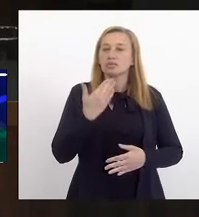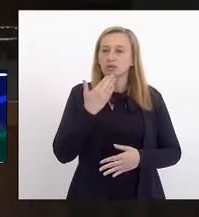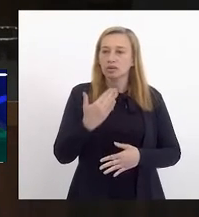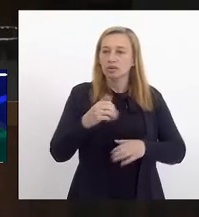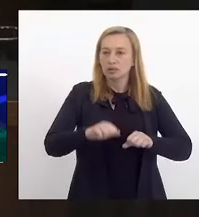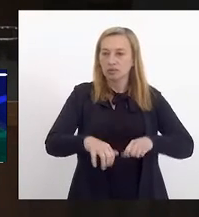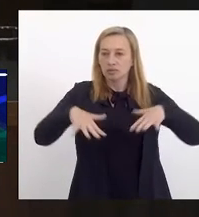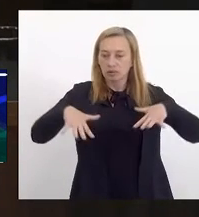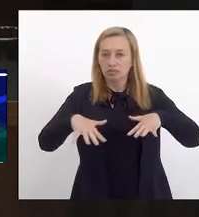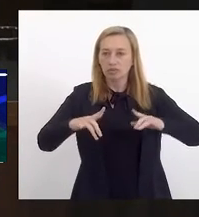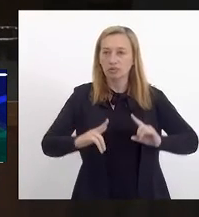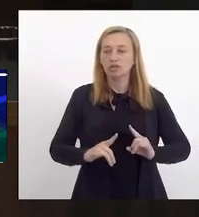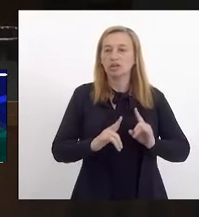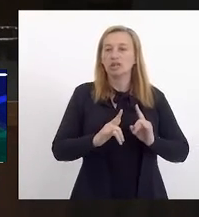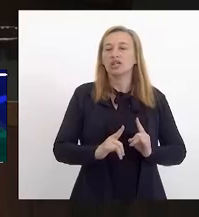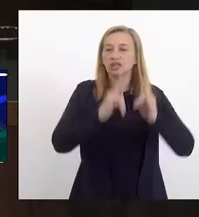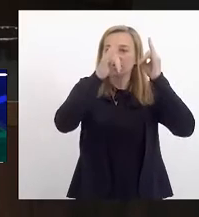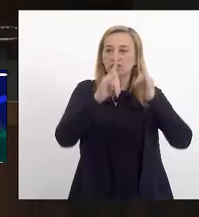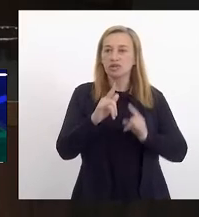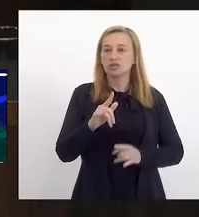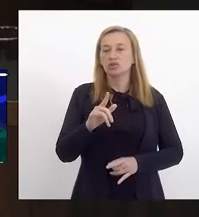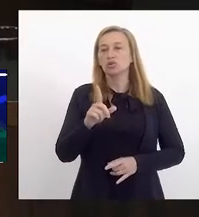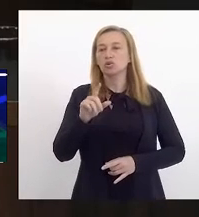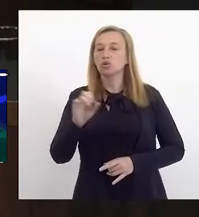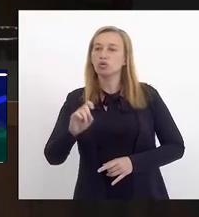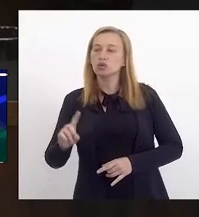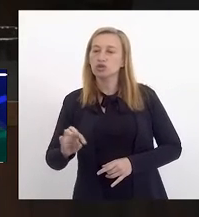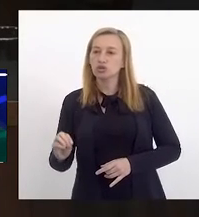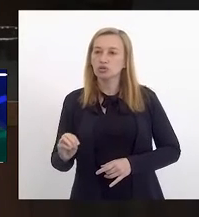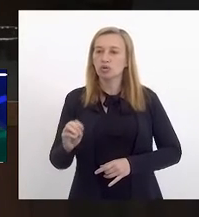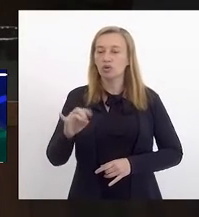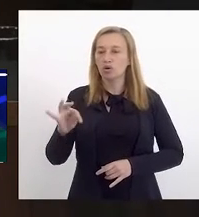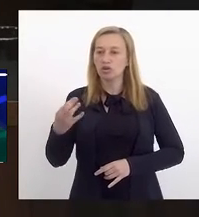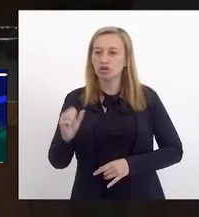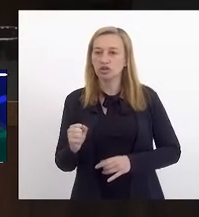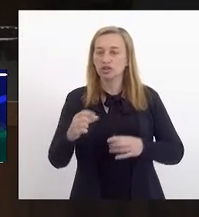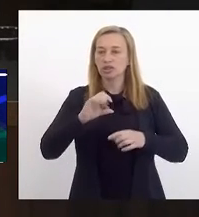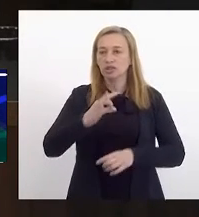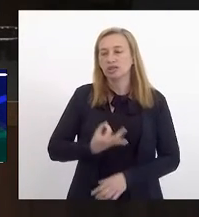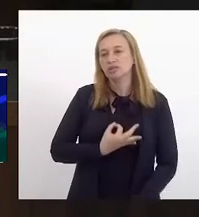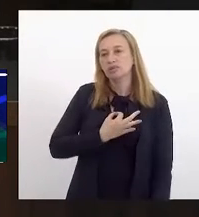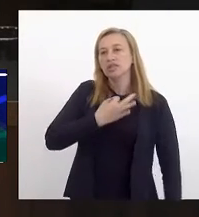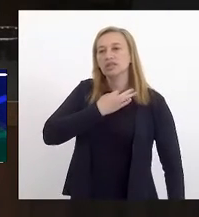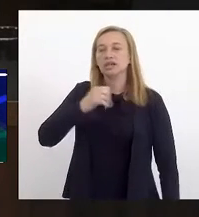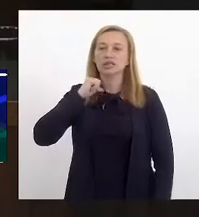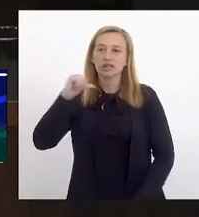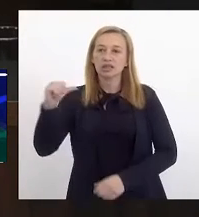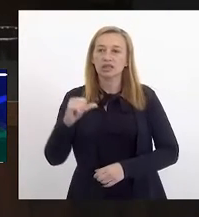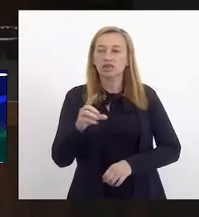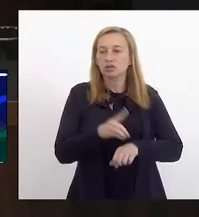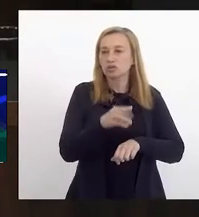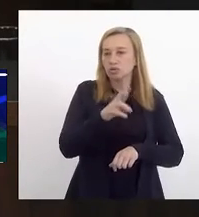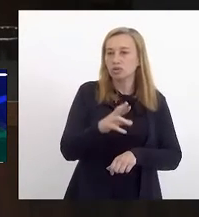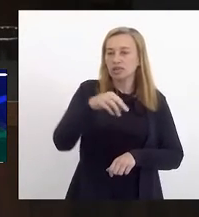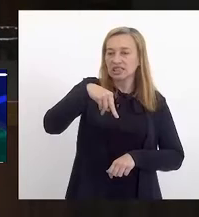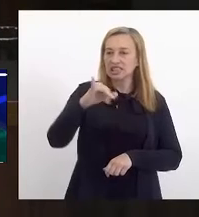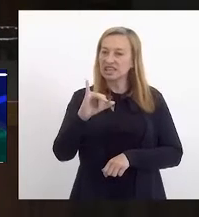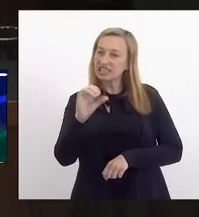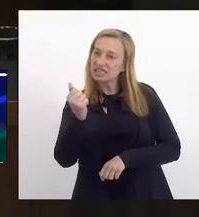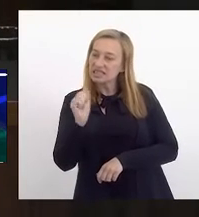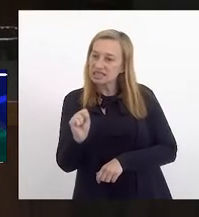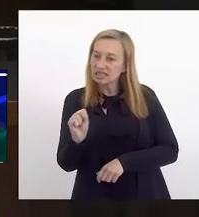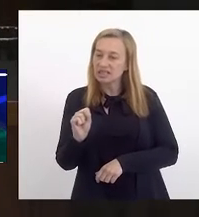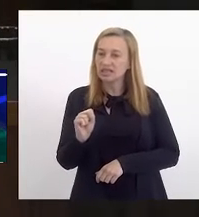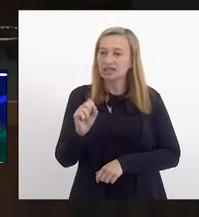situado no edifício Lúcio Costa para a realização de sessão solene e entrega da medalha Tiradentes à doutora Nízia